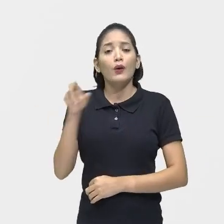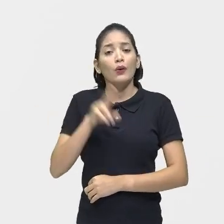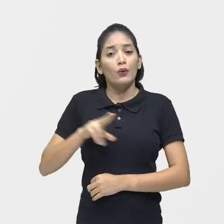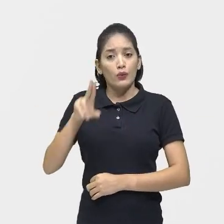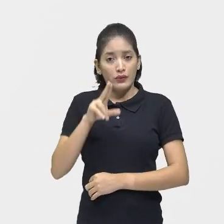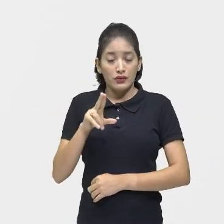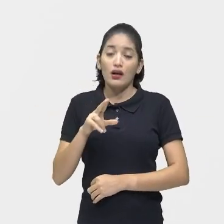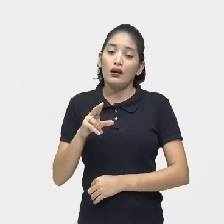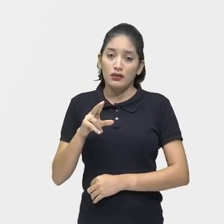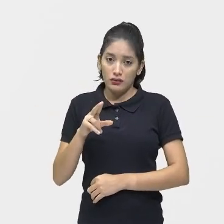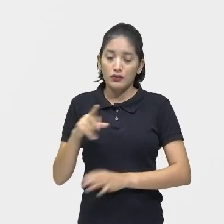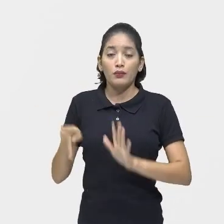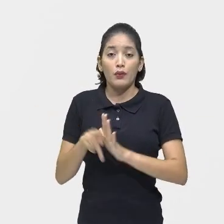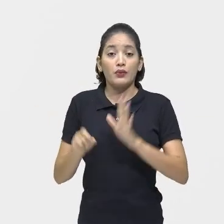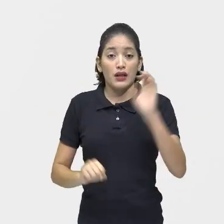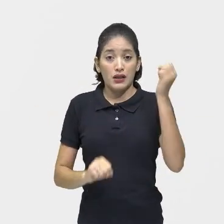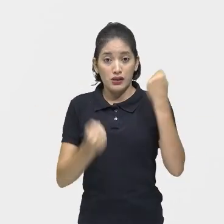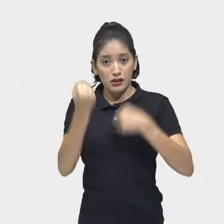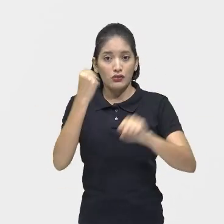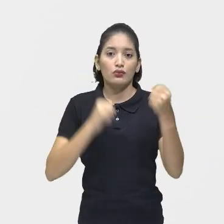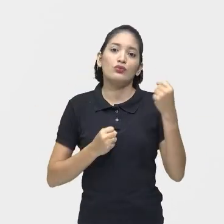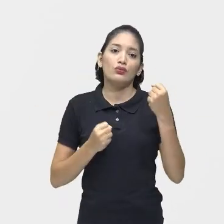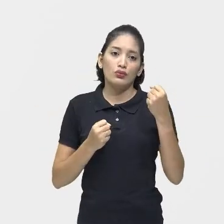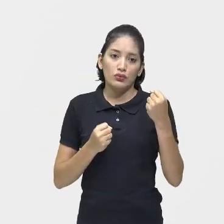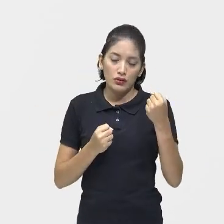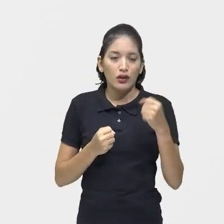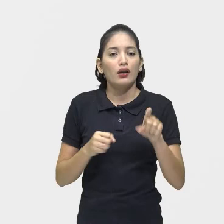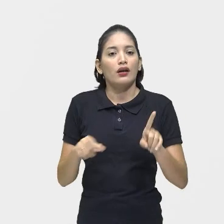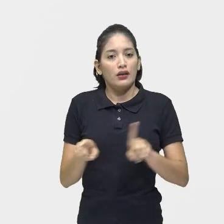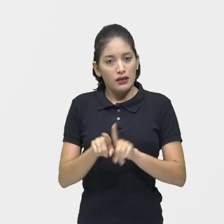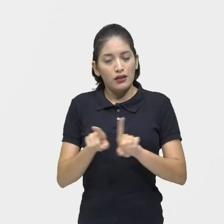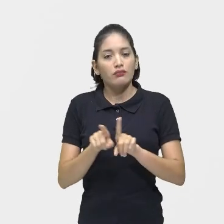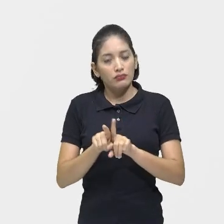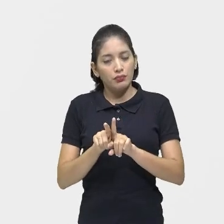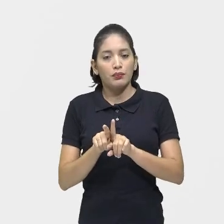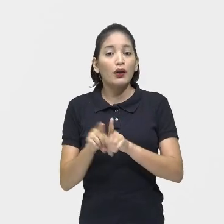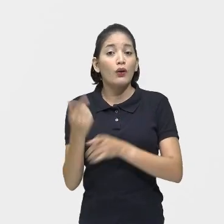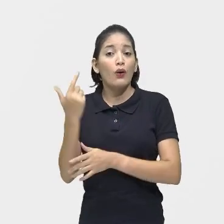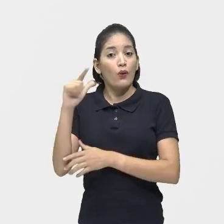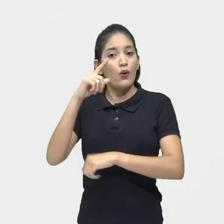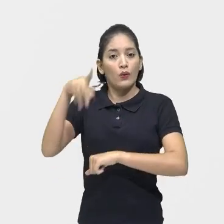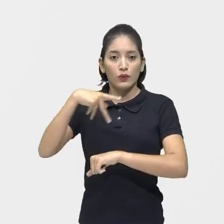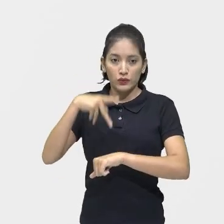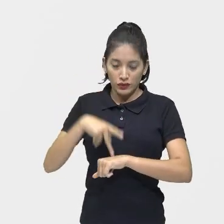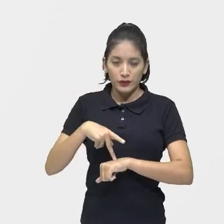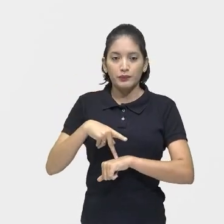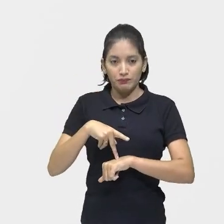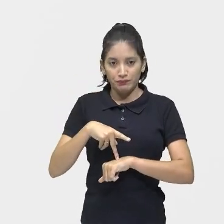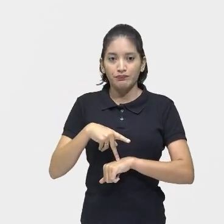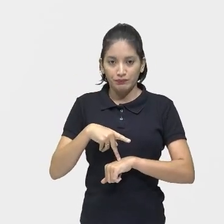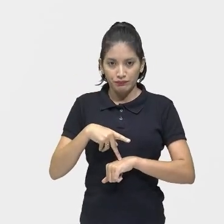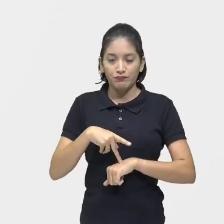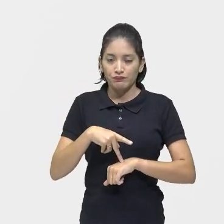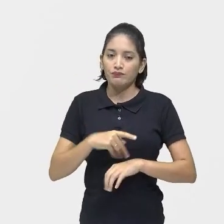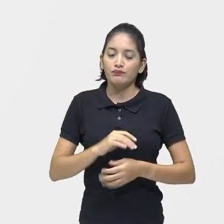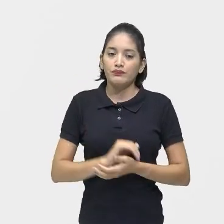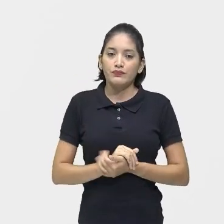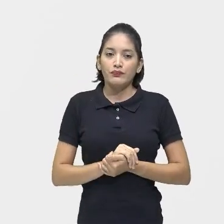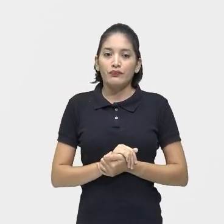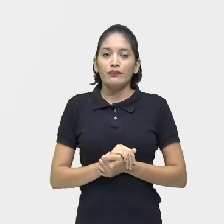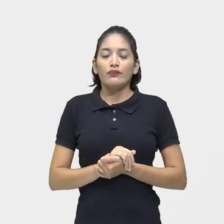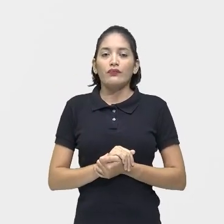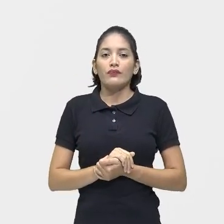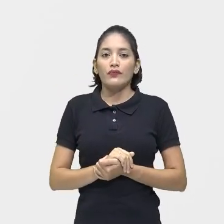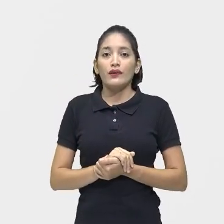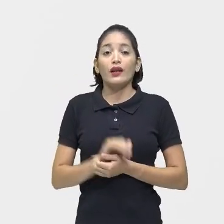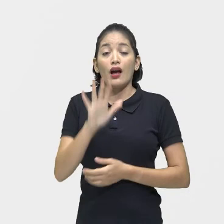utilizado tanto nas indústrias, né, onde nós temos destaque aí para muitos países do continente europeu, da